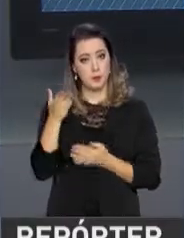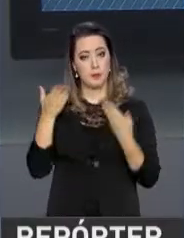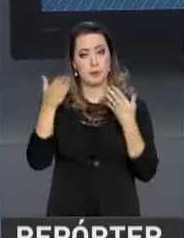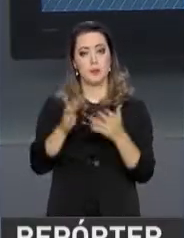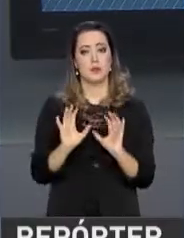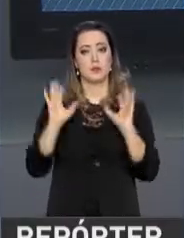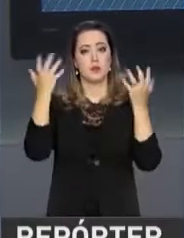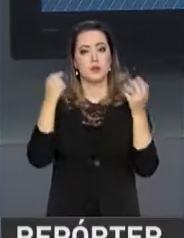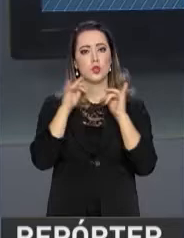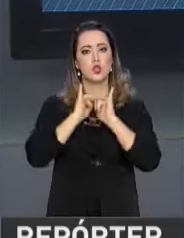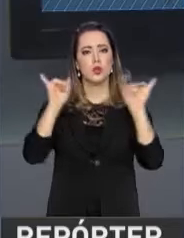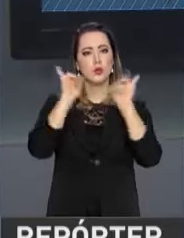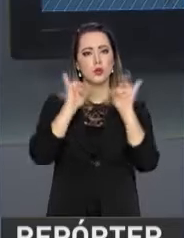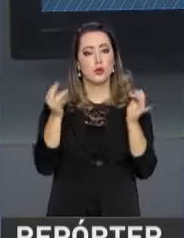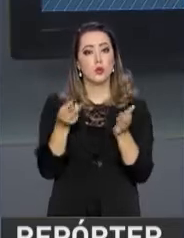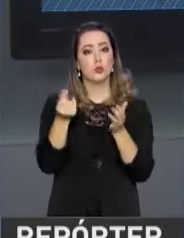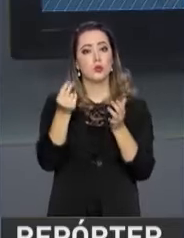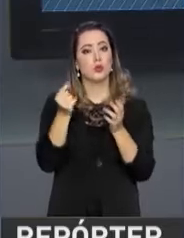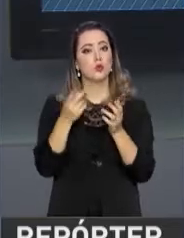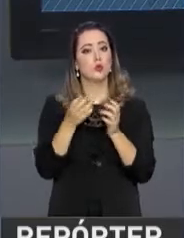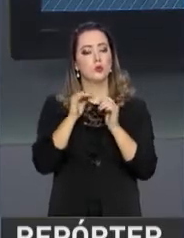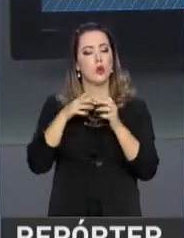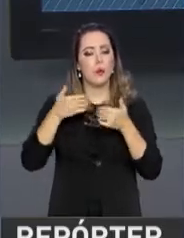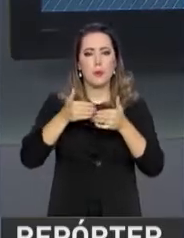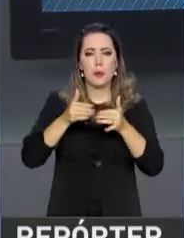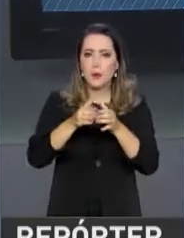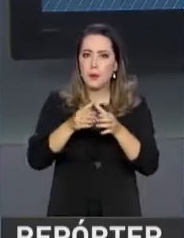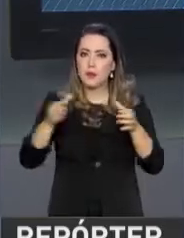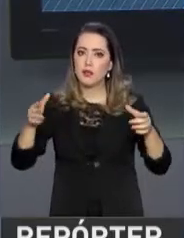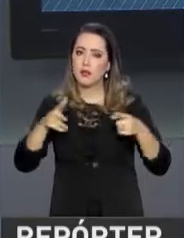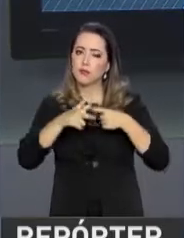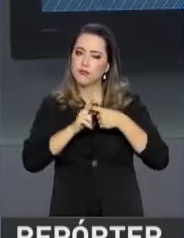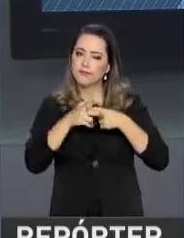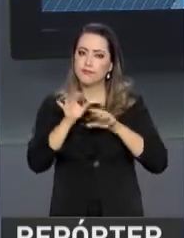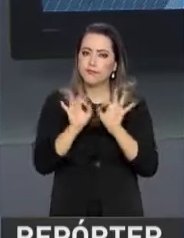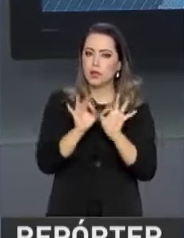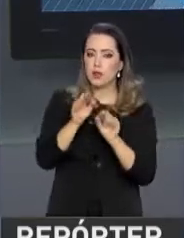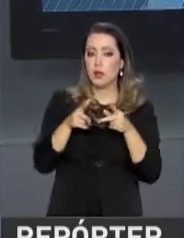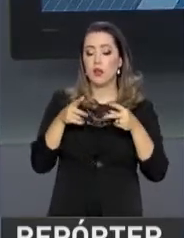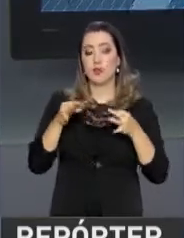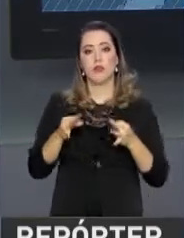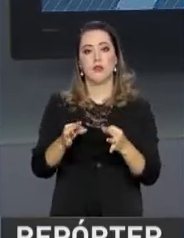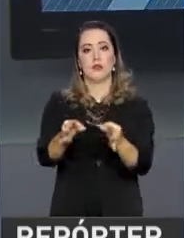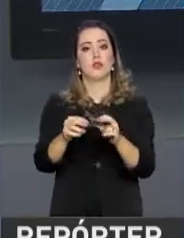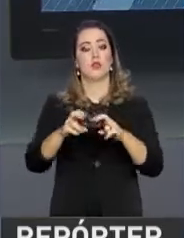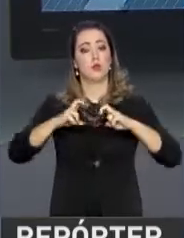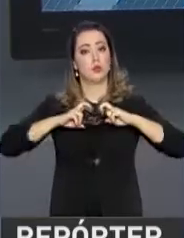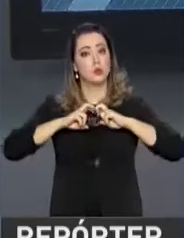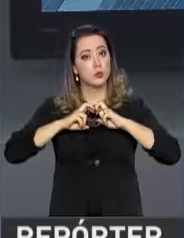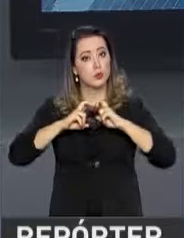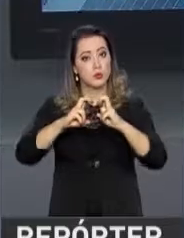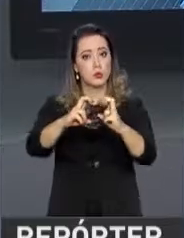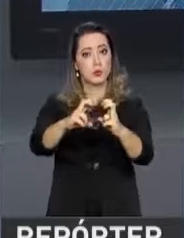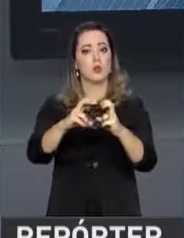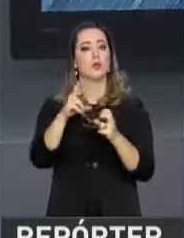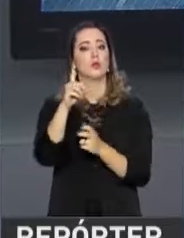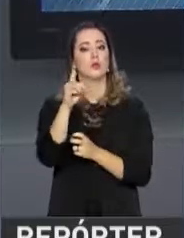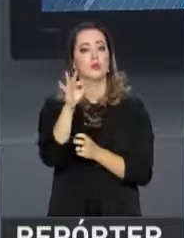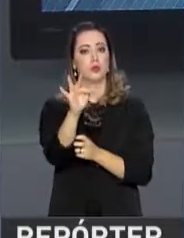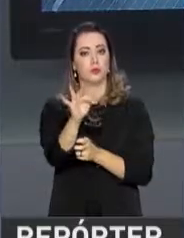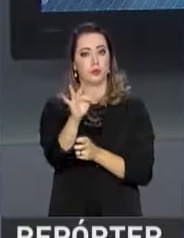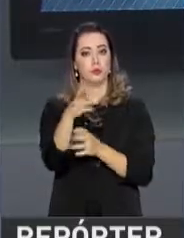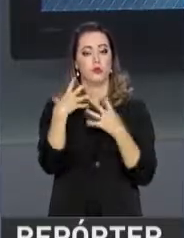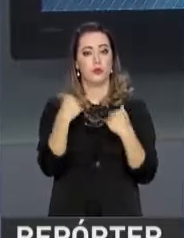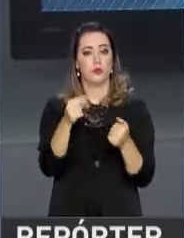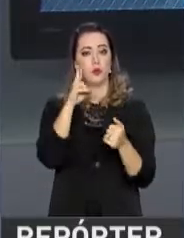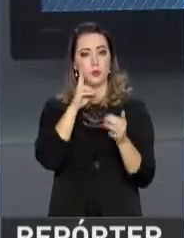da cerimônia de anúncio de recursos para expansão e modernização do metrô do Distrito Federal. Vamos então ao Palácio do